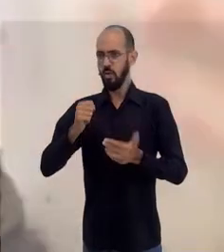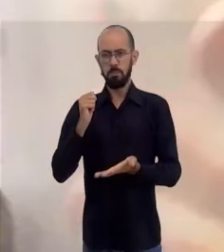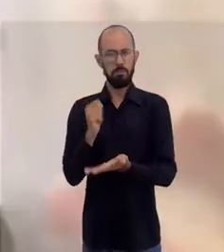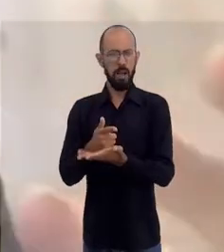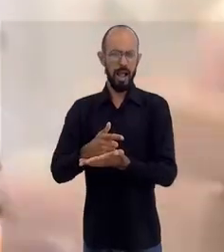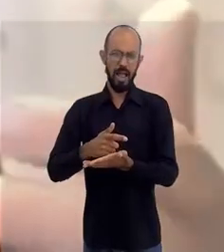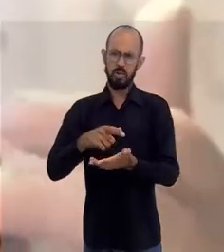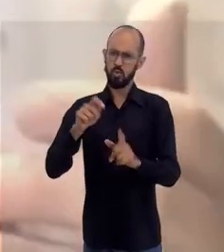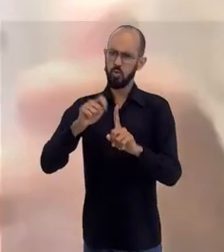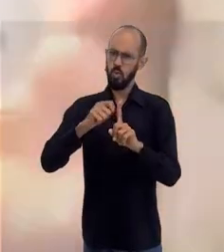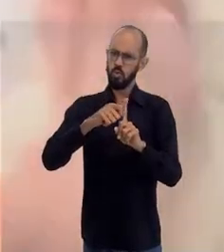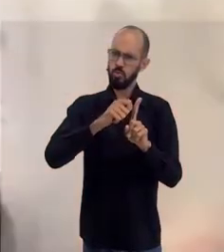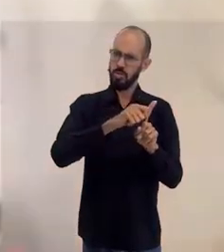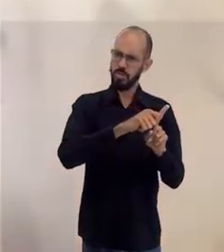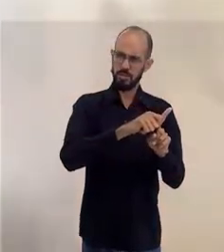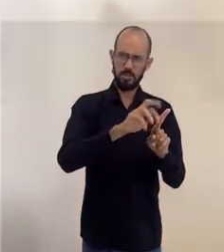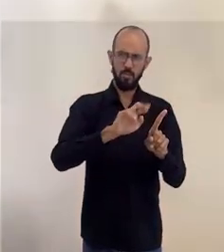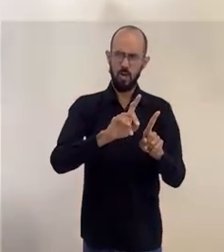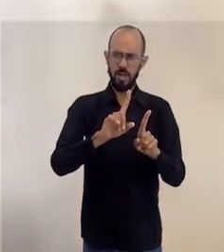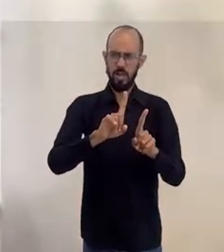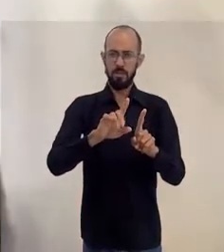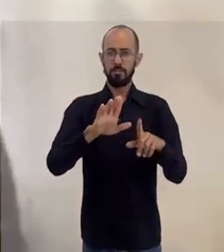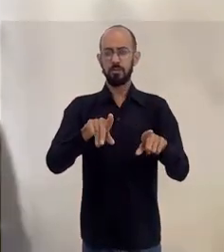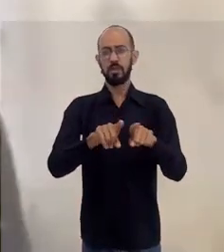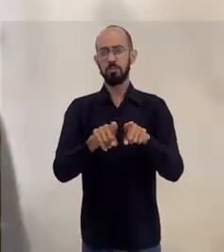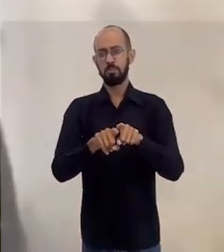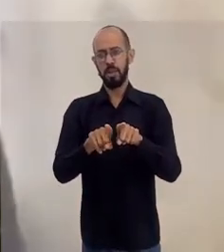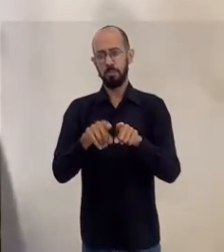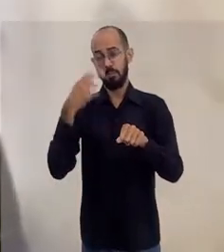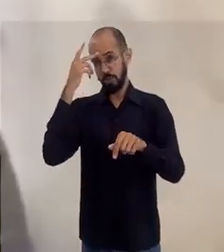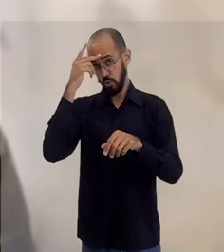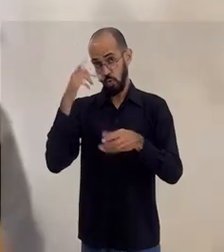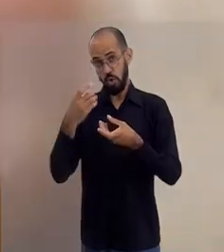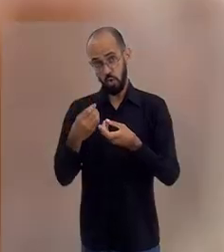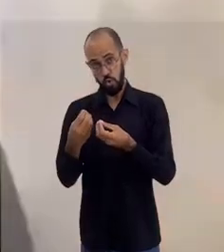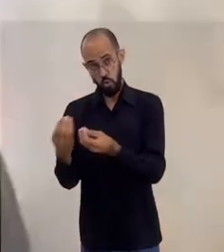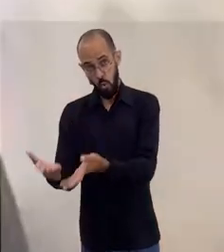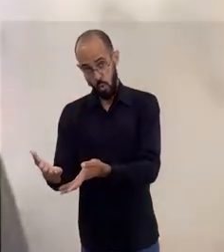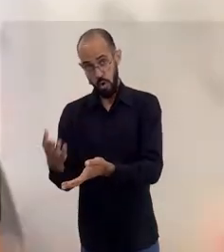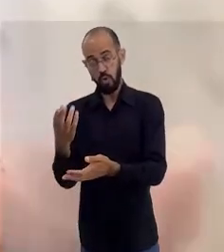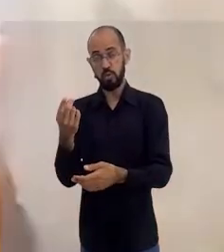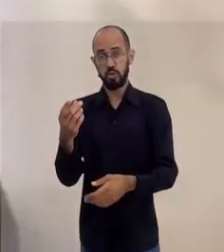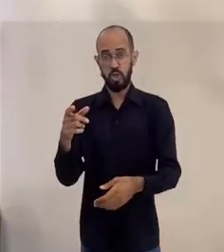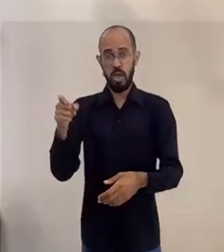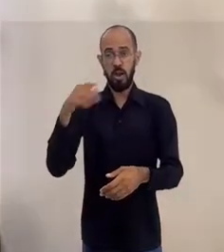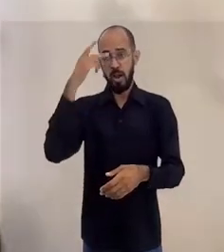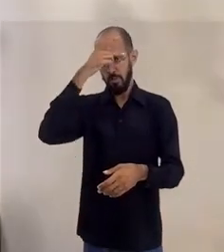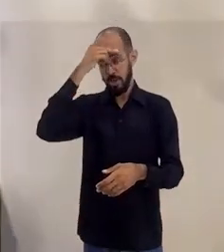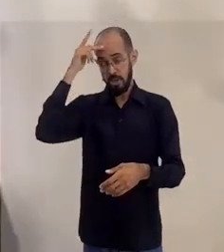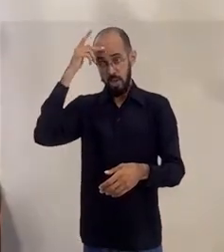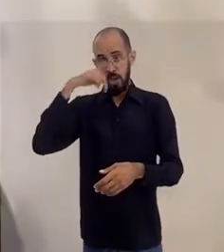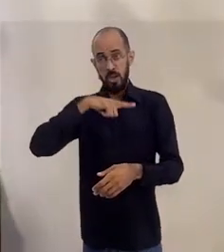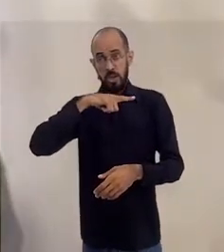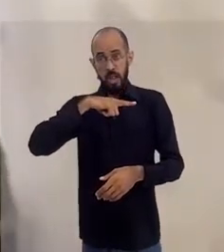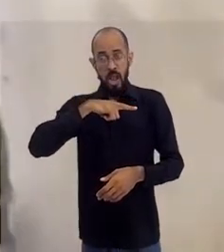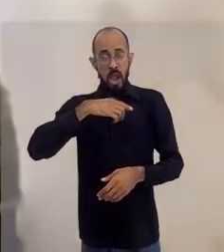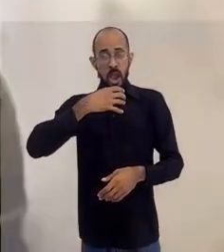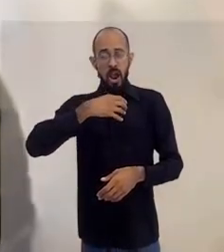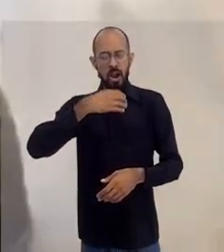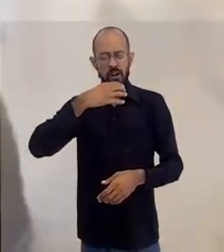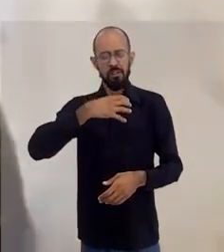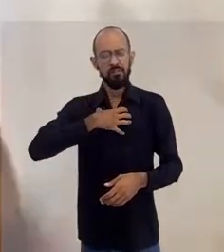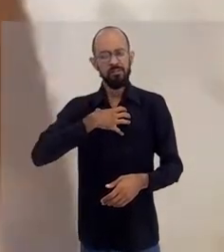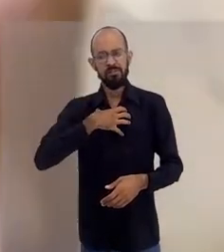não vou ficar pagando essas contas para essas pessoas e do lado dos doadores é muito quem tem o seu espírito quem tem o meu espírito